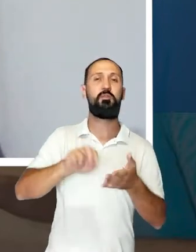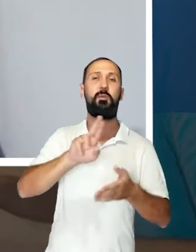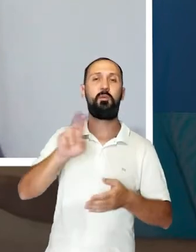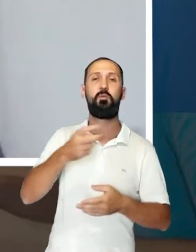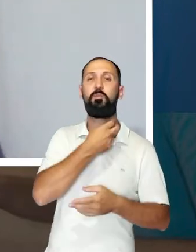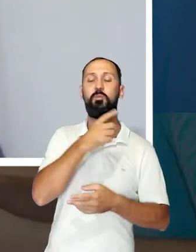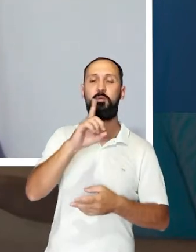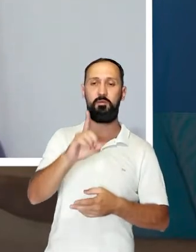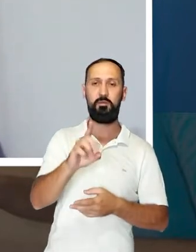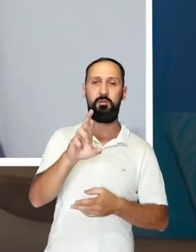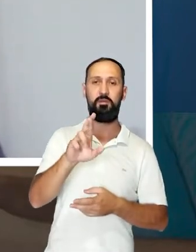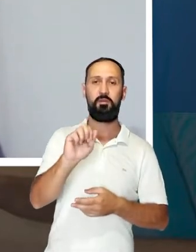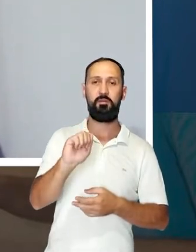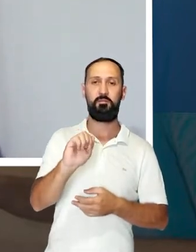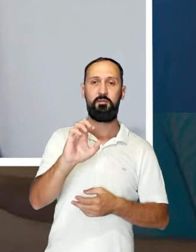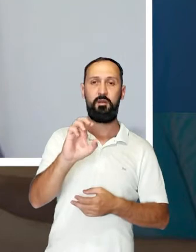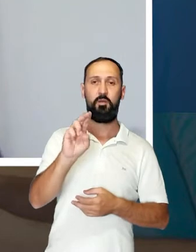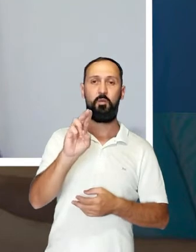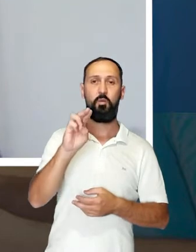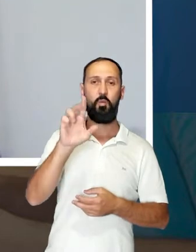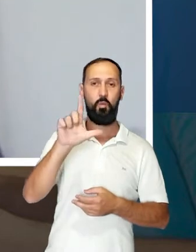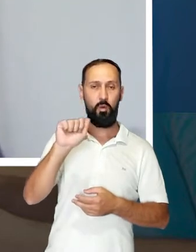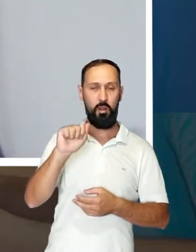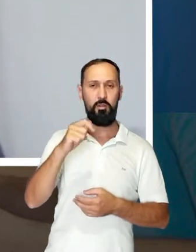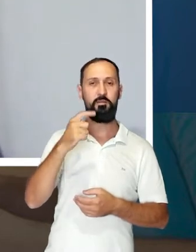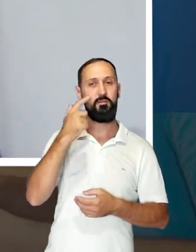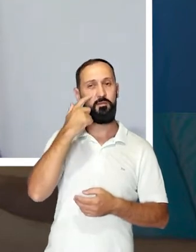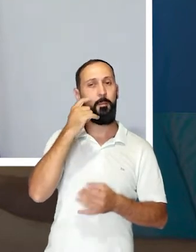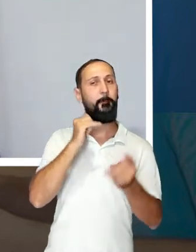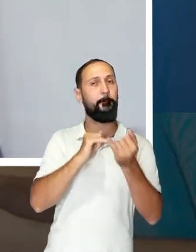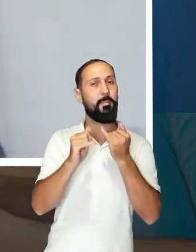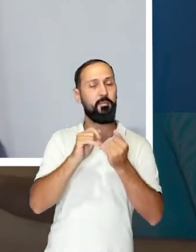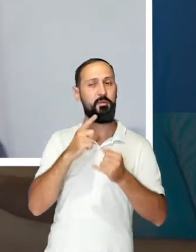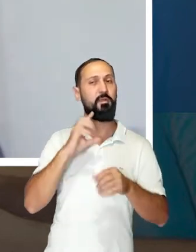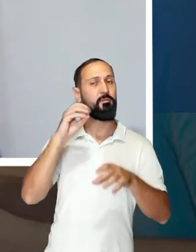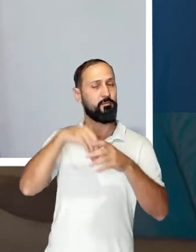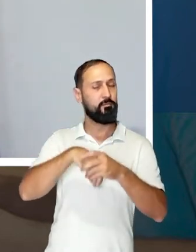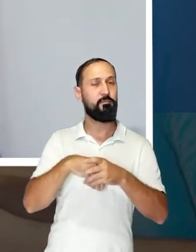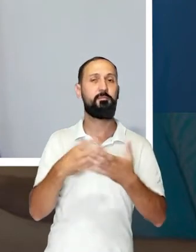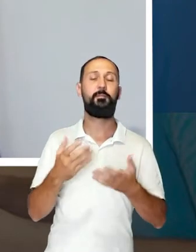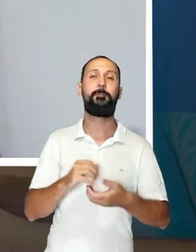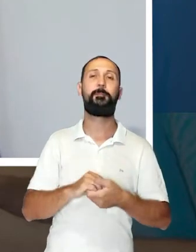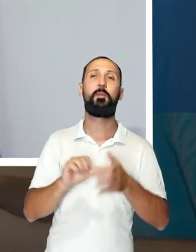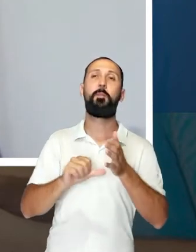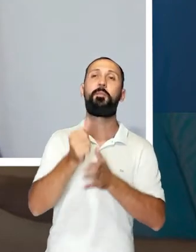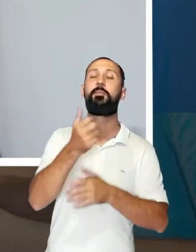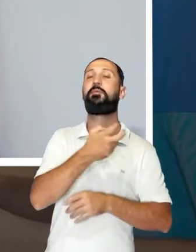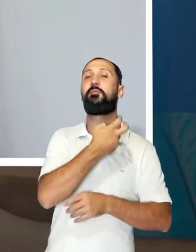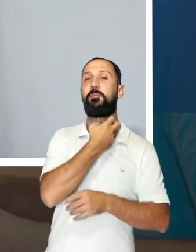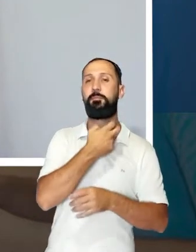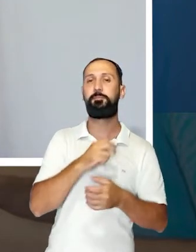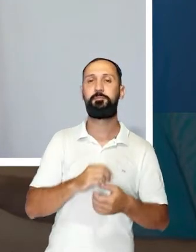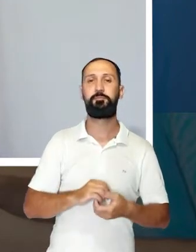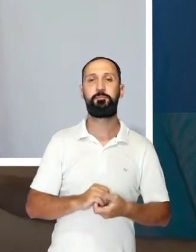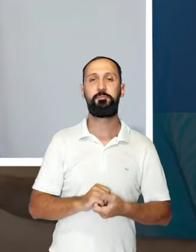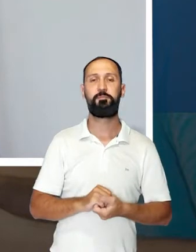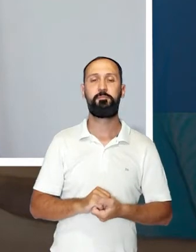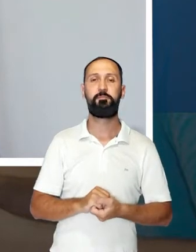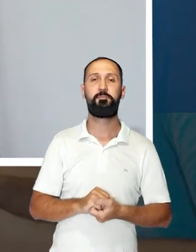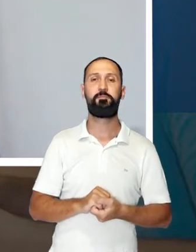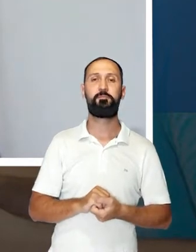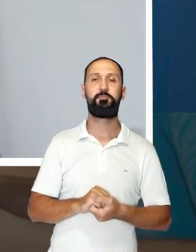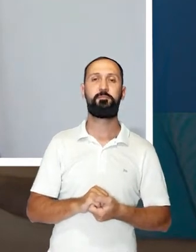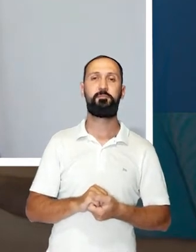que quem lê pode perceber que existe uma ponta de Drácula no Henri, no primeiro vampiro.